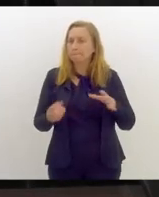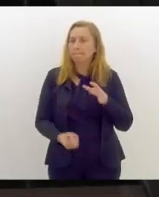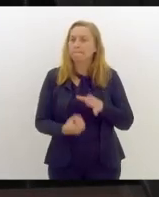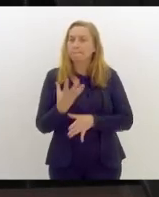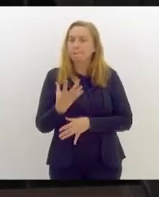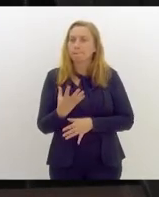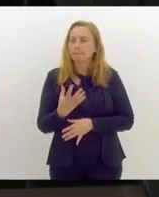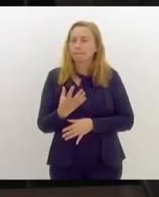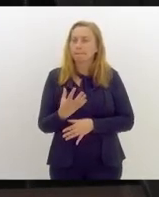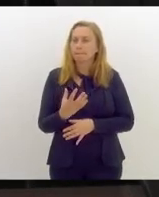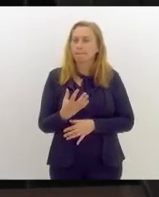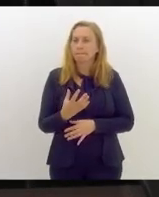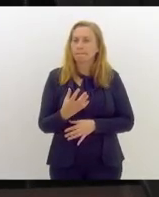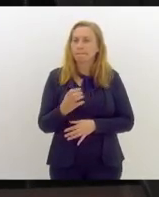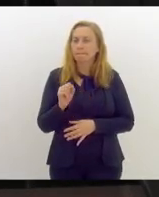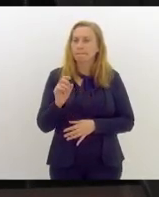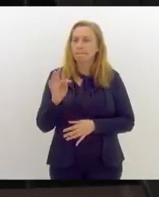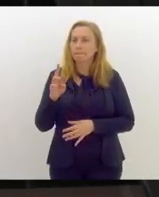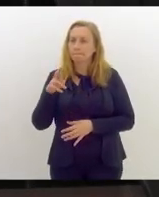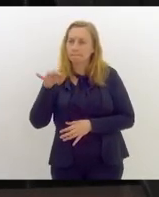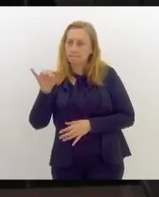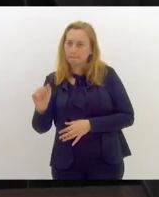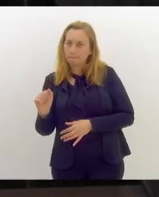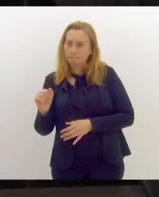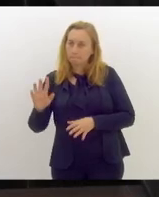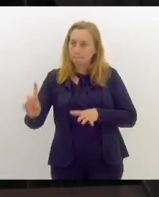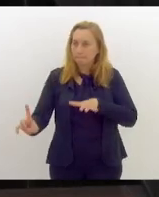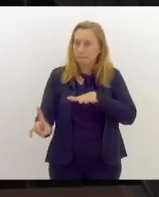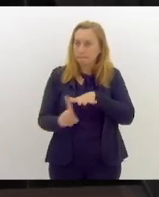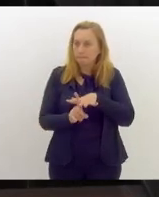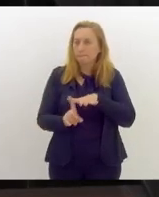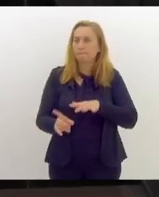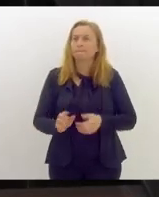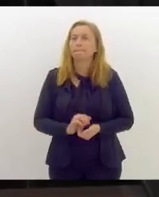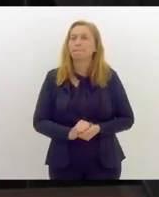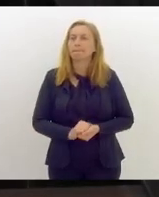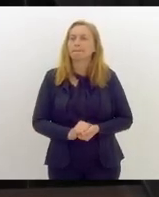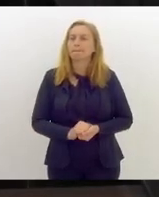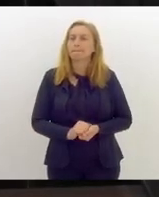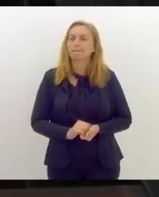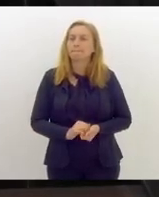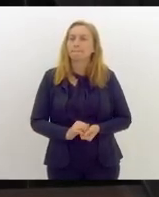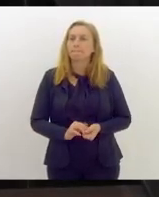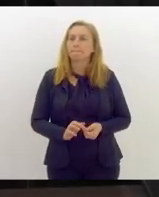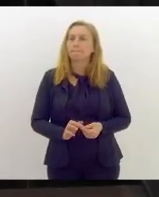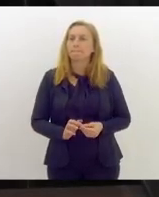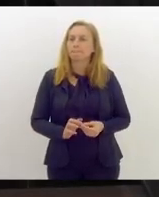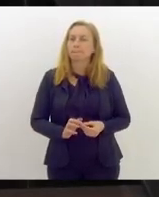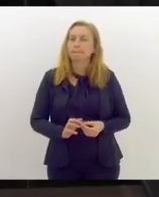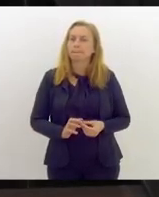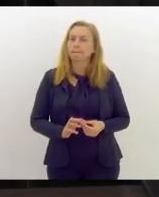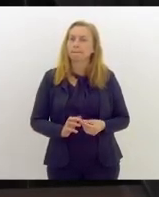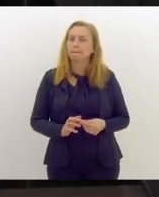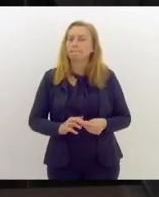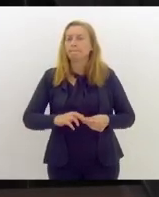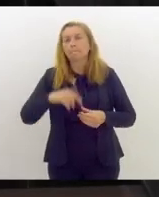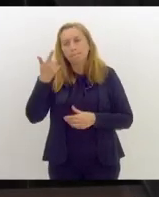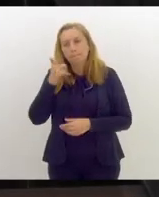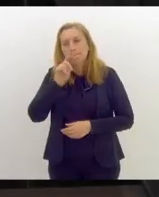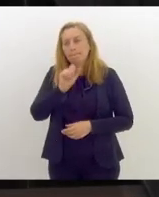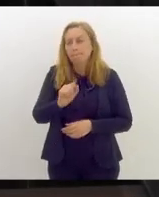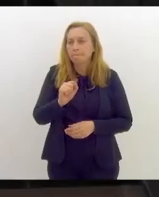de subsidiárias integrais como forma né de alguma maneira é conseguir